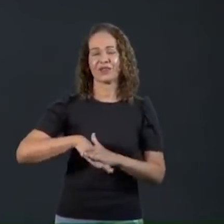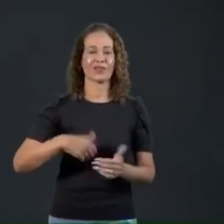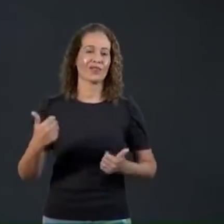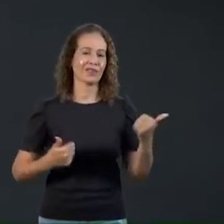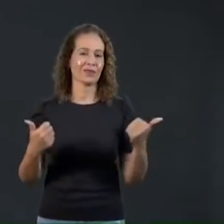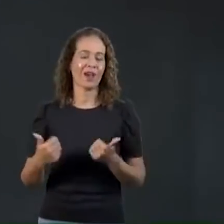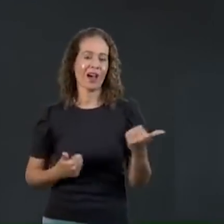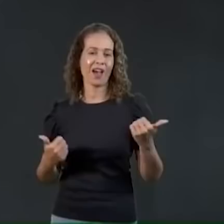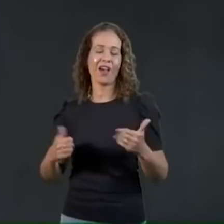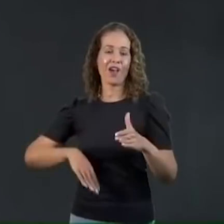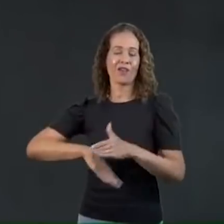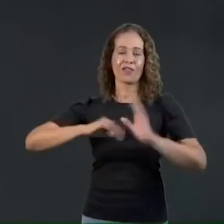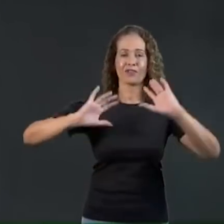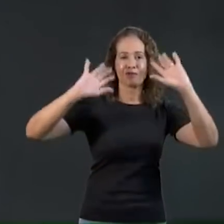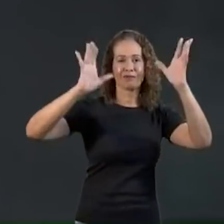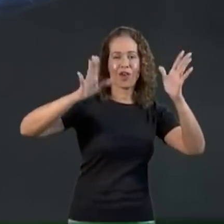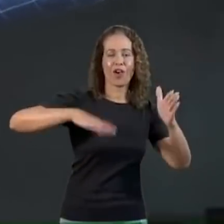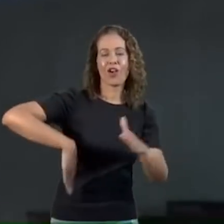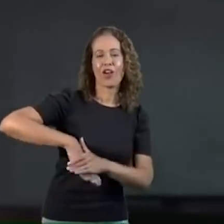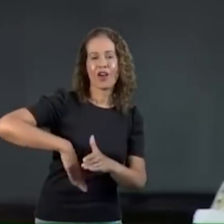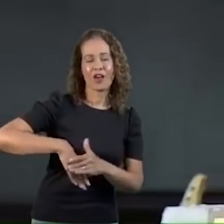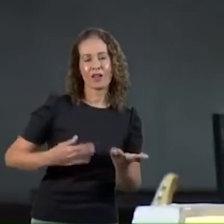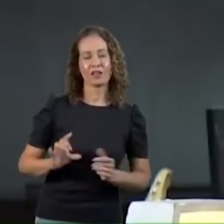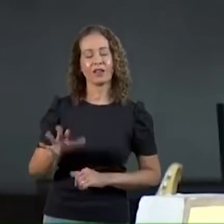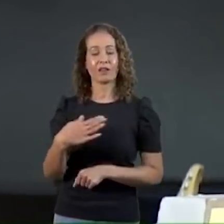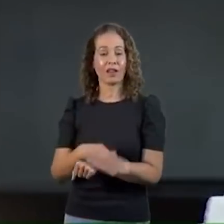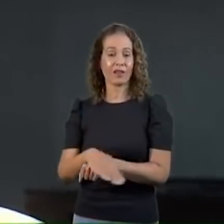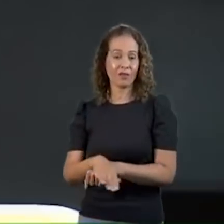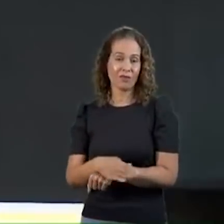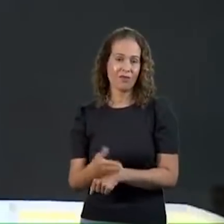futebol, fica na rua, né? Toma um açaí,